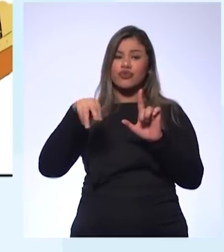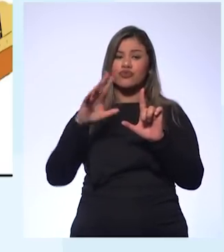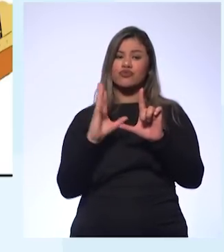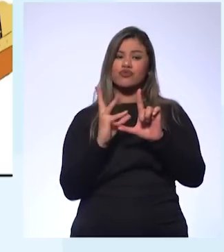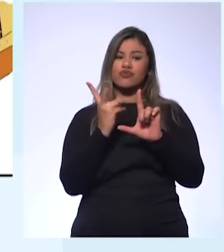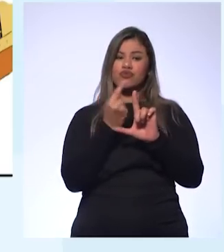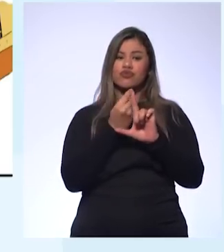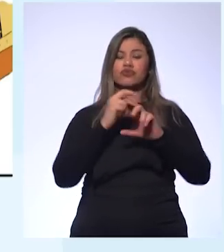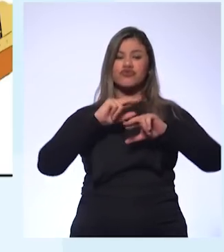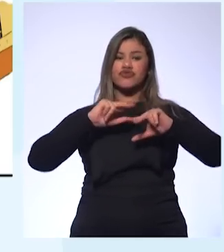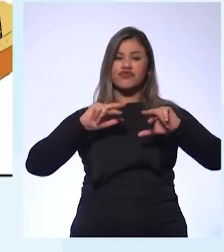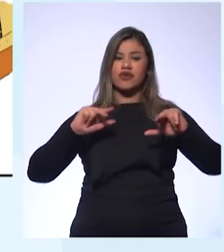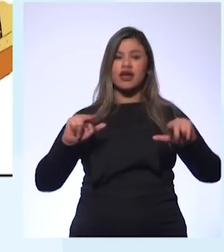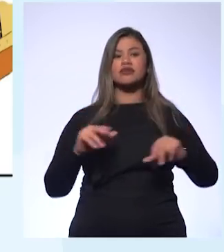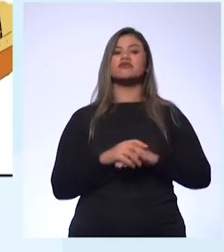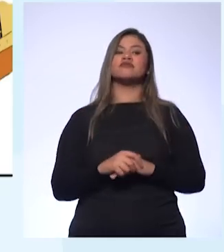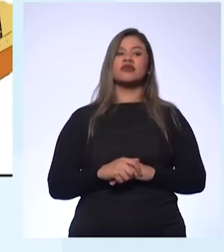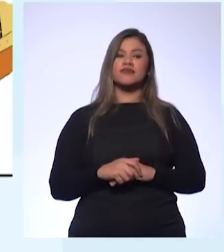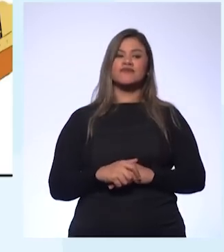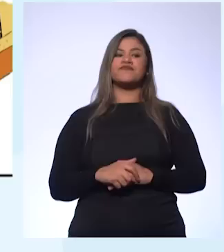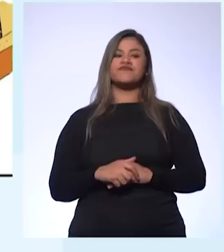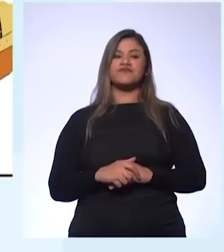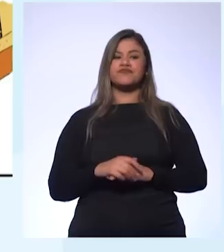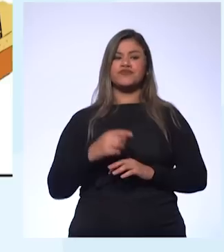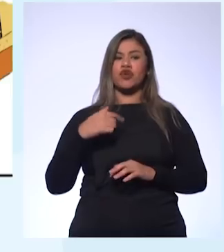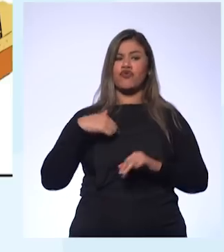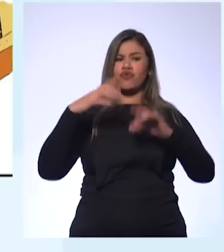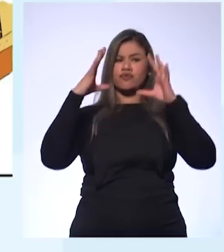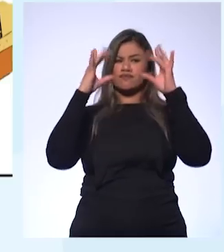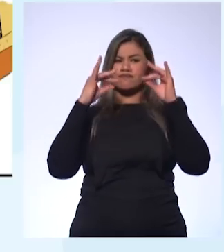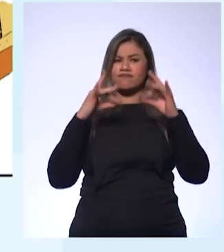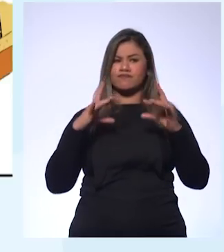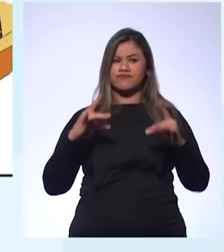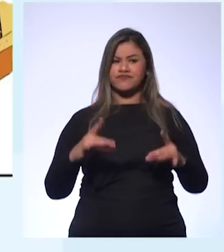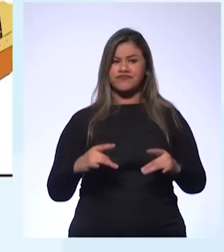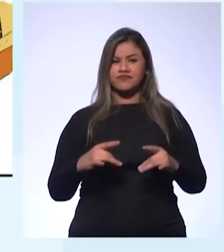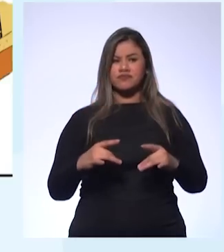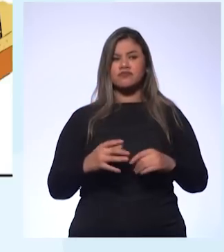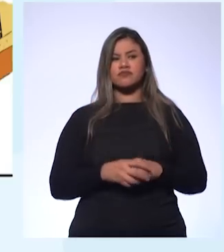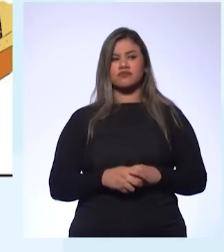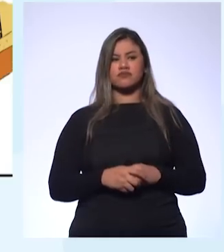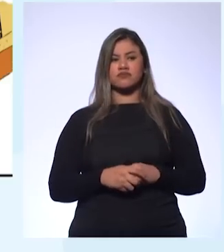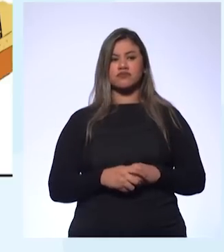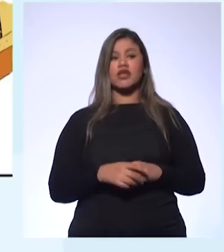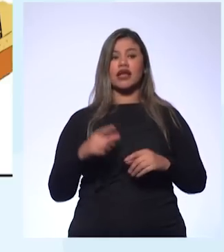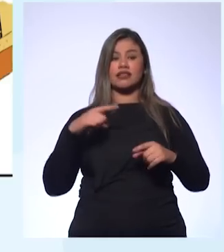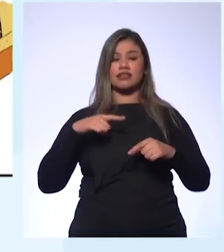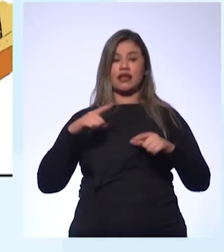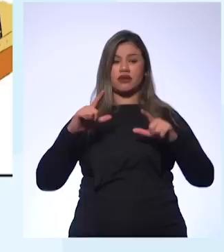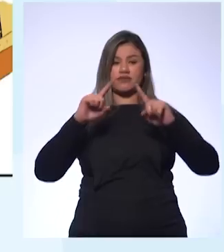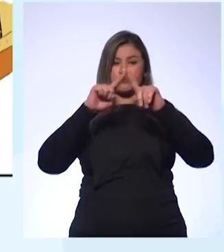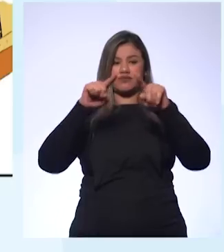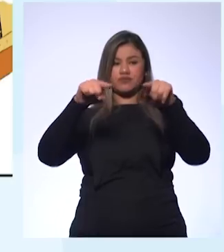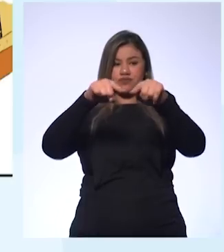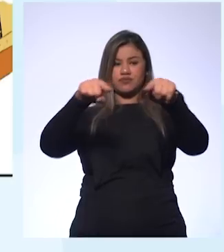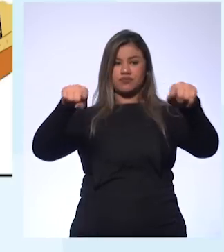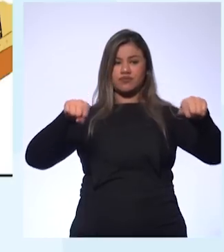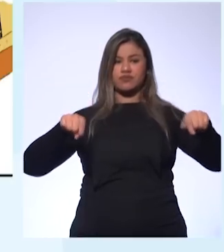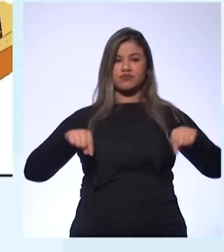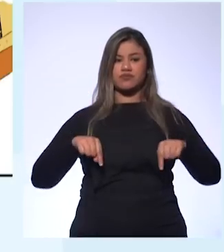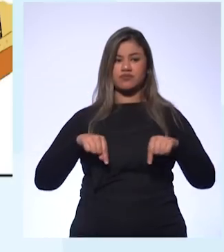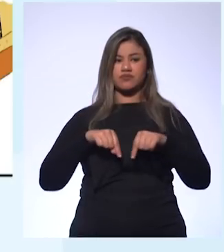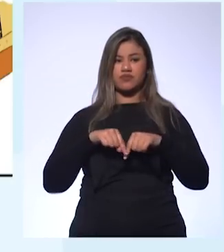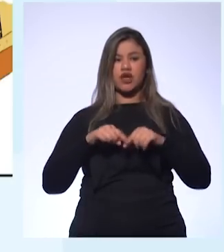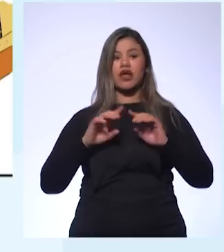só que interessante. Eu vou tentar descrever a imagem. A gente tem ali um quadrado, né? Um quadrado. Ali a gente tem